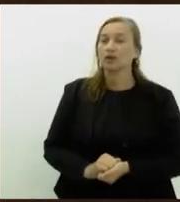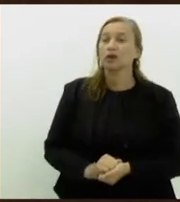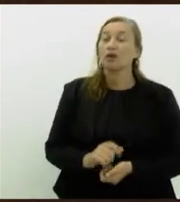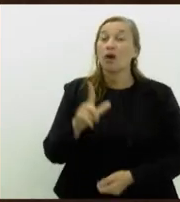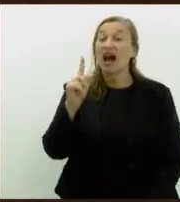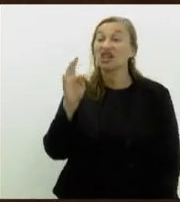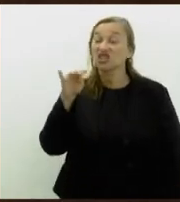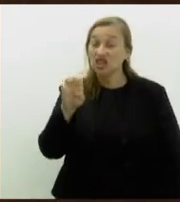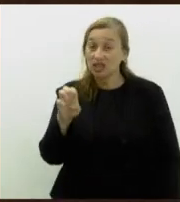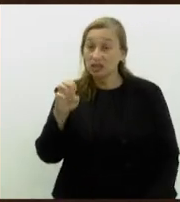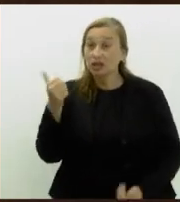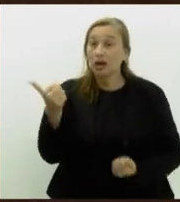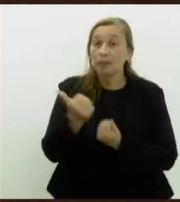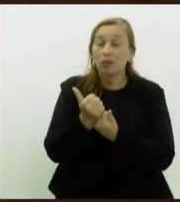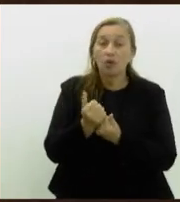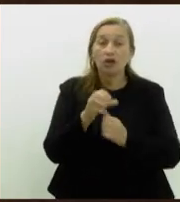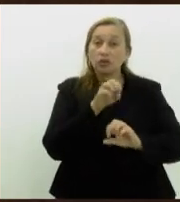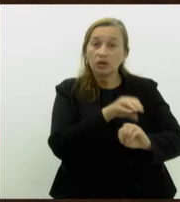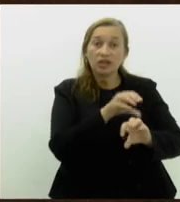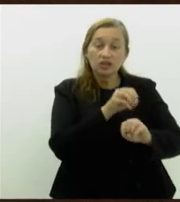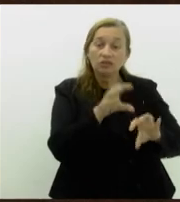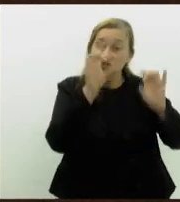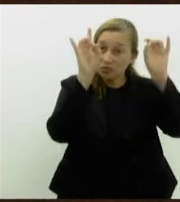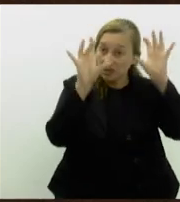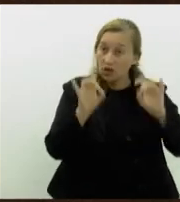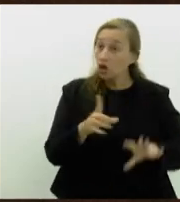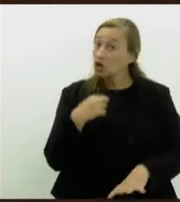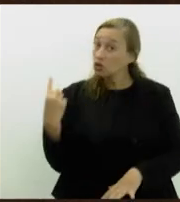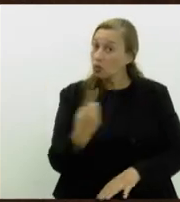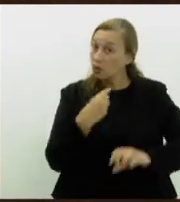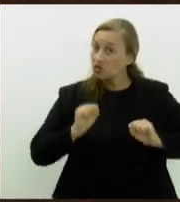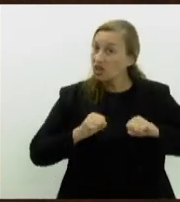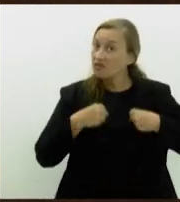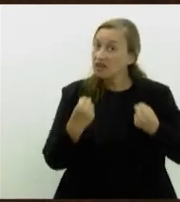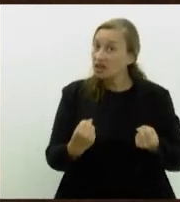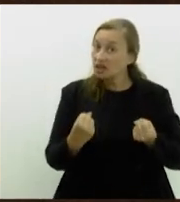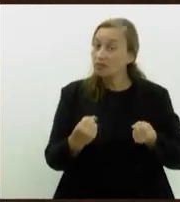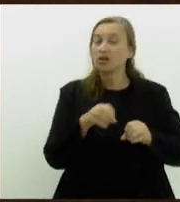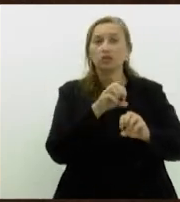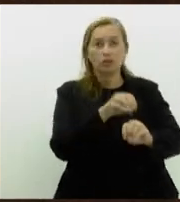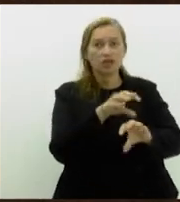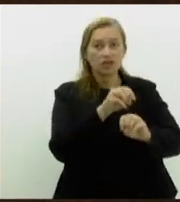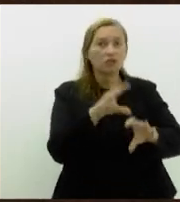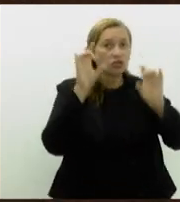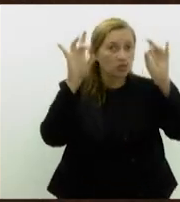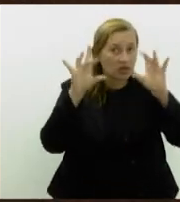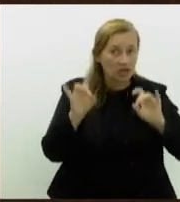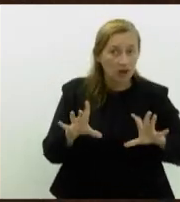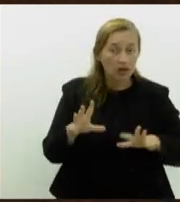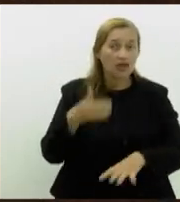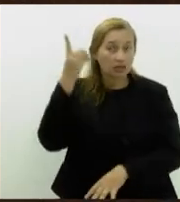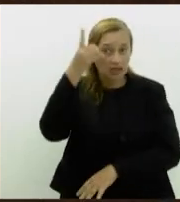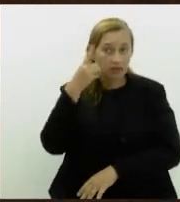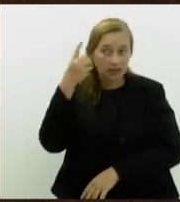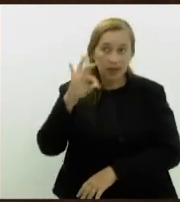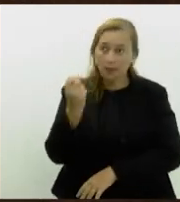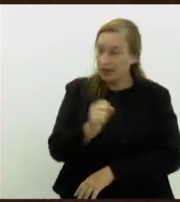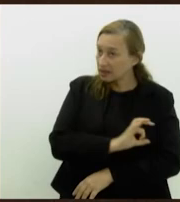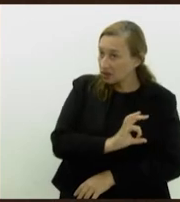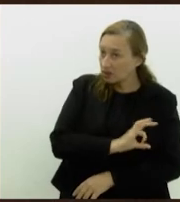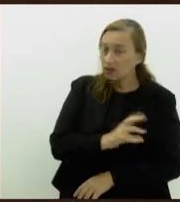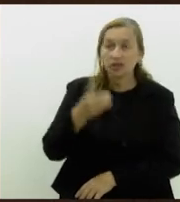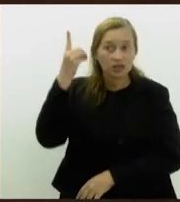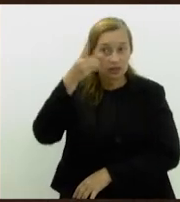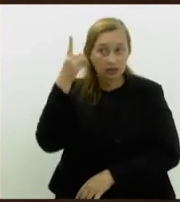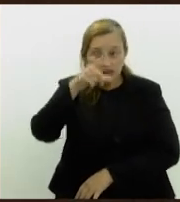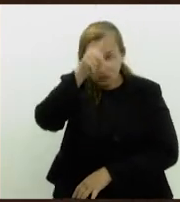de apoio à educação especial. E nós todos defendemos a educação especial. Deputada Marta Rocha, deputada Luiz